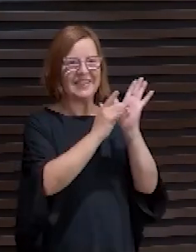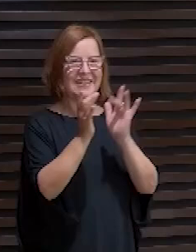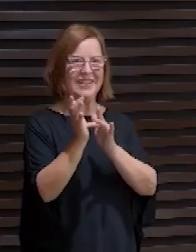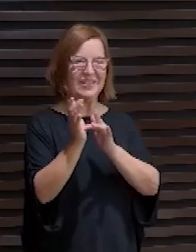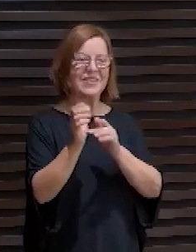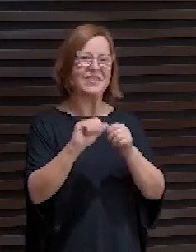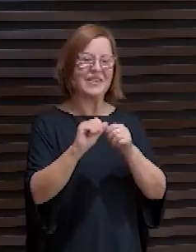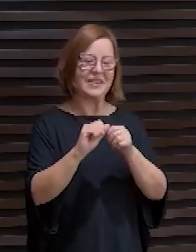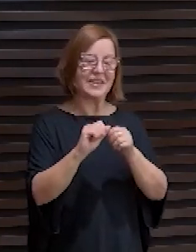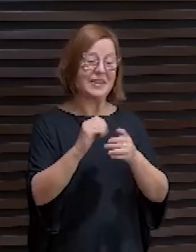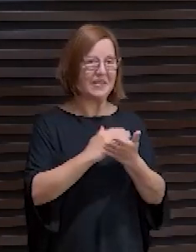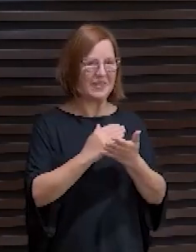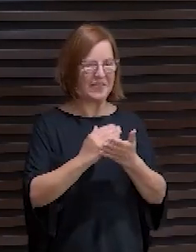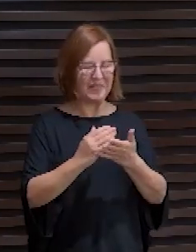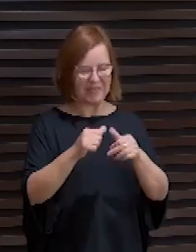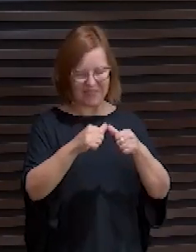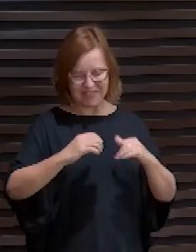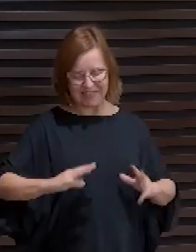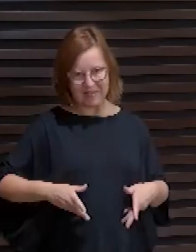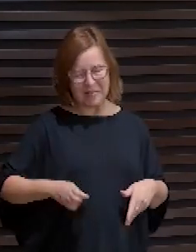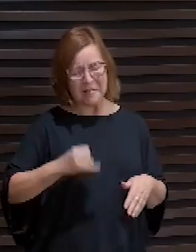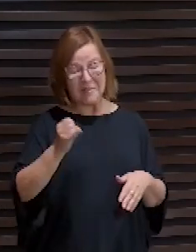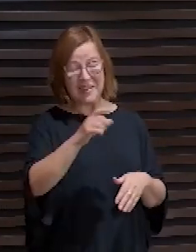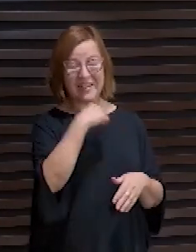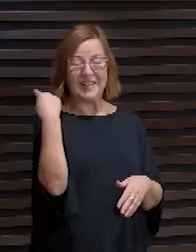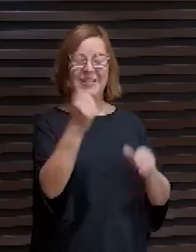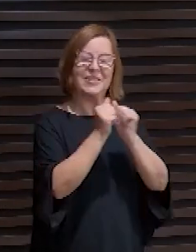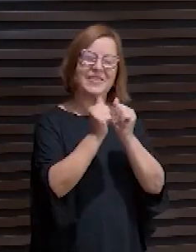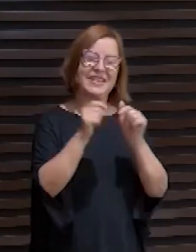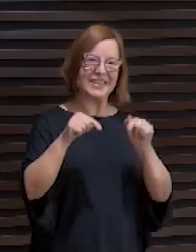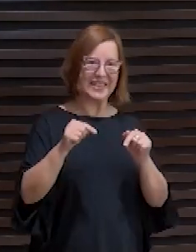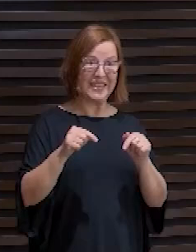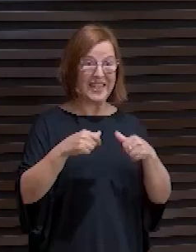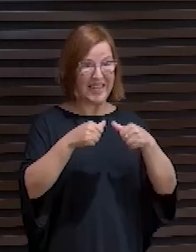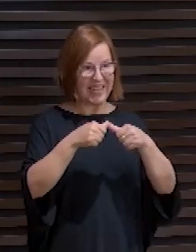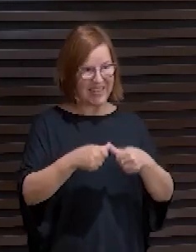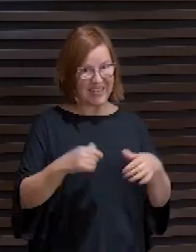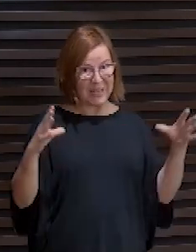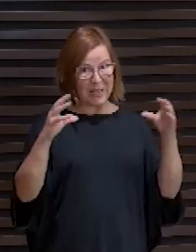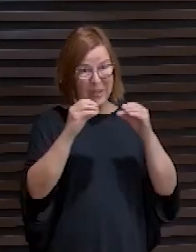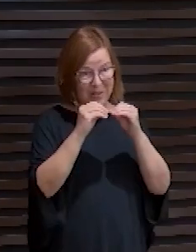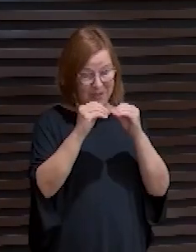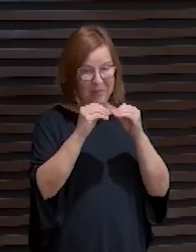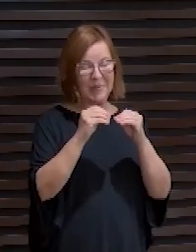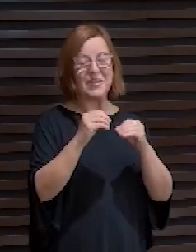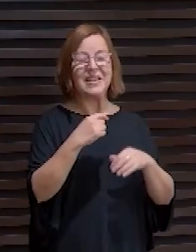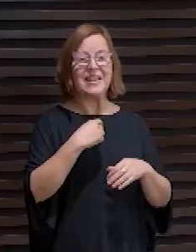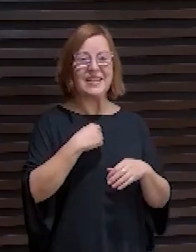muito importante quando nós nos reunimos aqui. Esse é o resumo do que eu quero conversar com vocês hoje, no